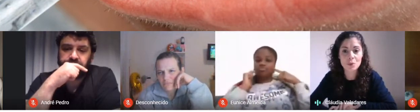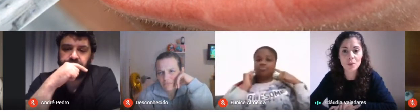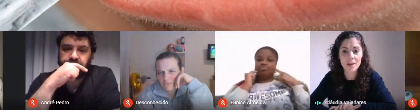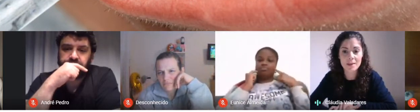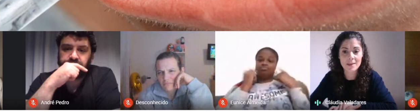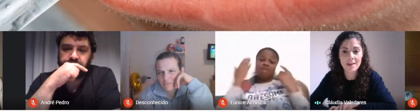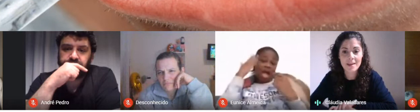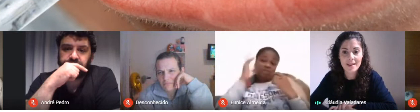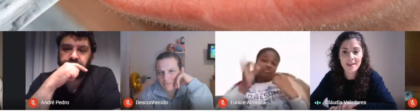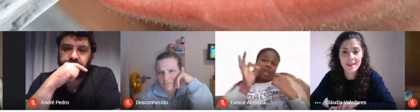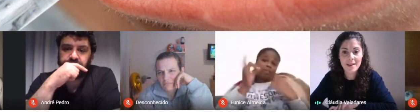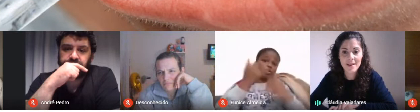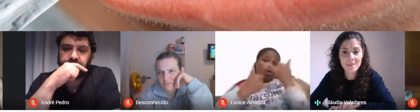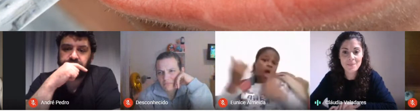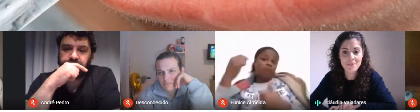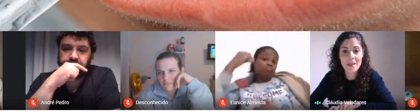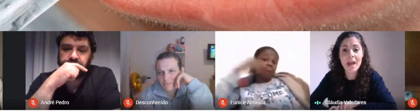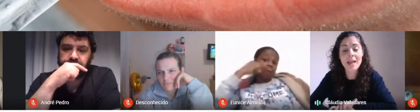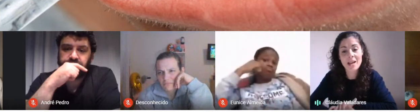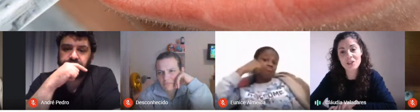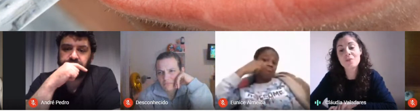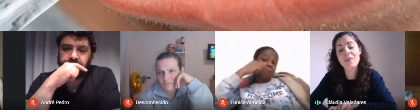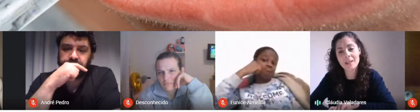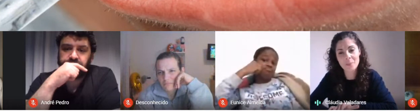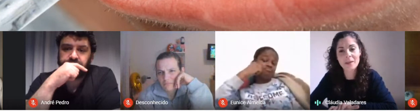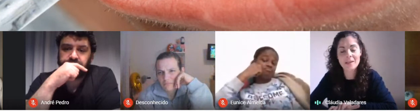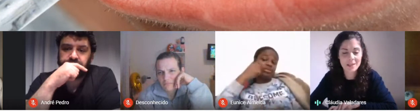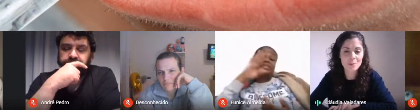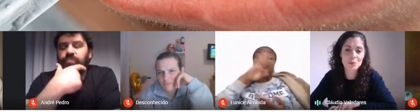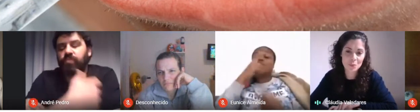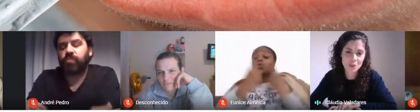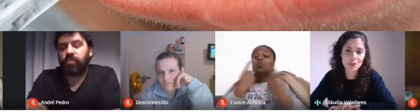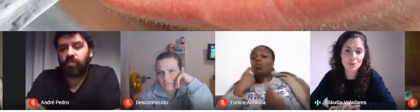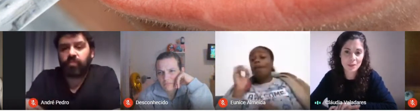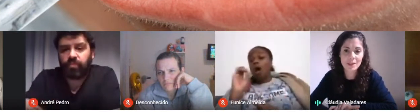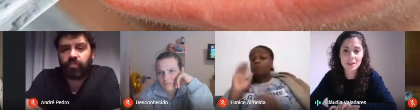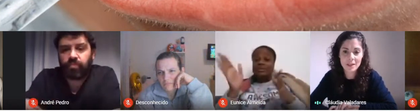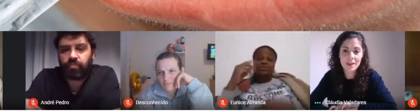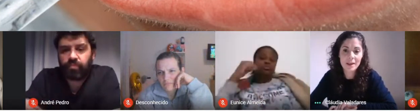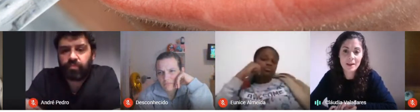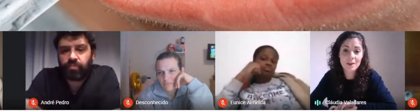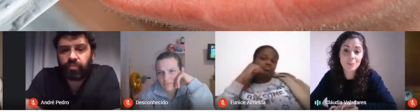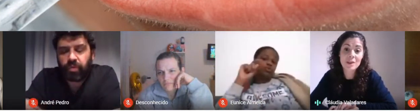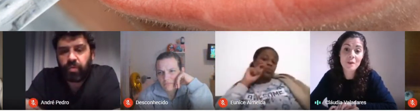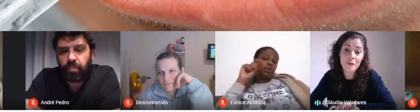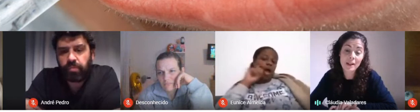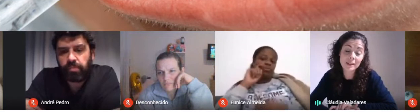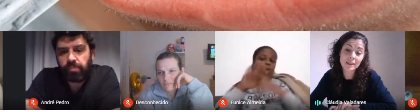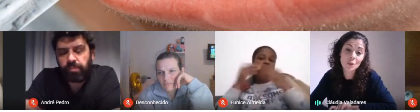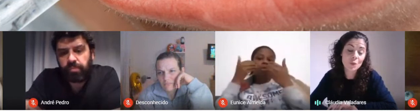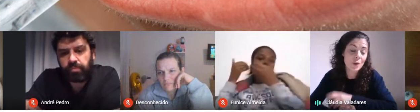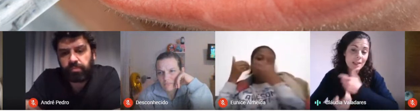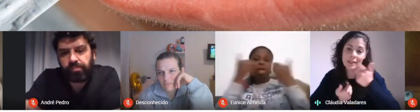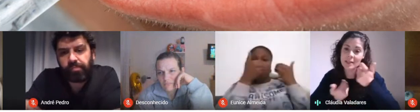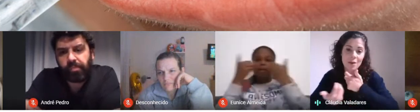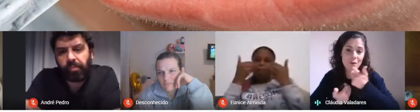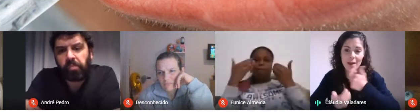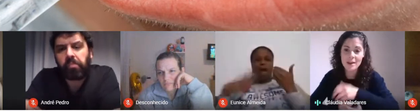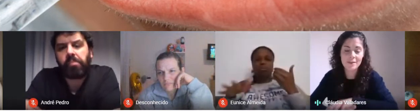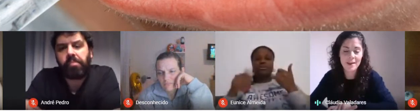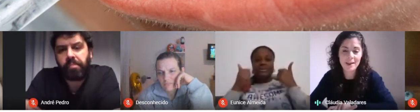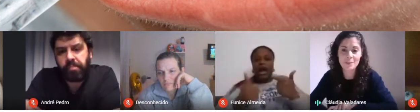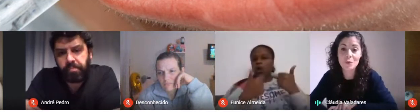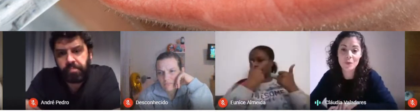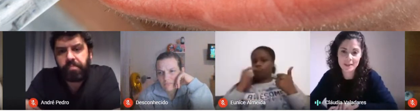por segurança ela acha que vale a pena sempre substituir, Claro. porque na falta de um a dentição